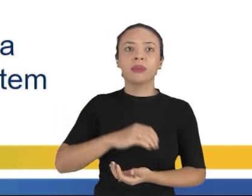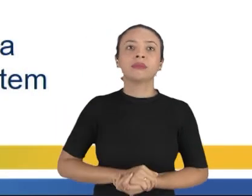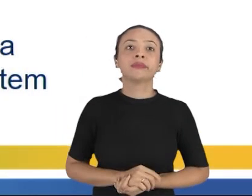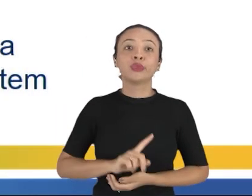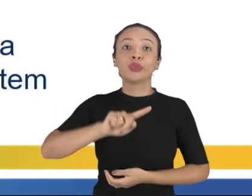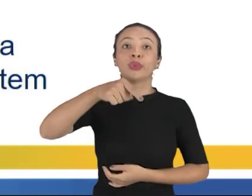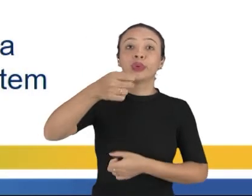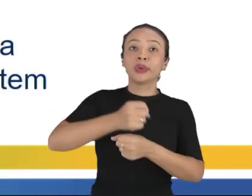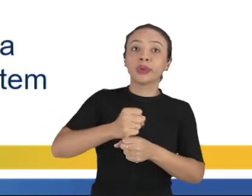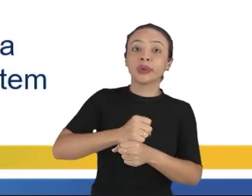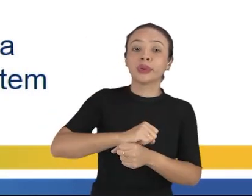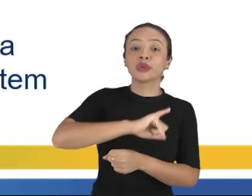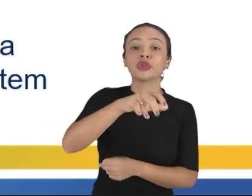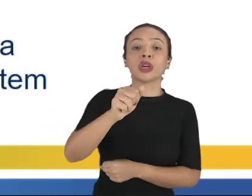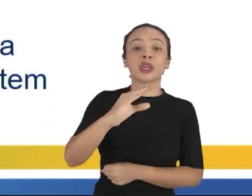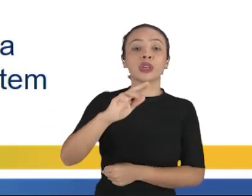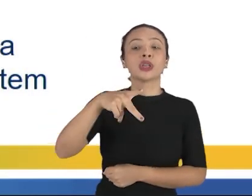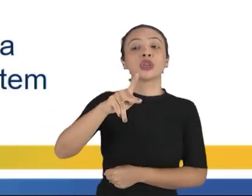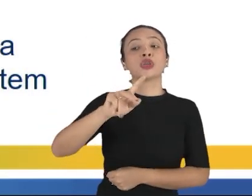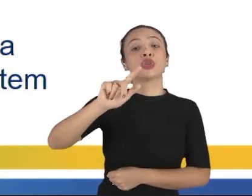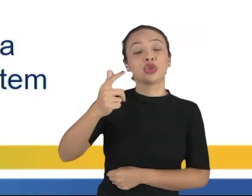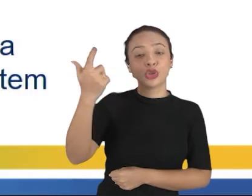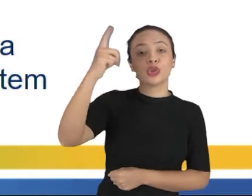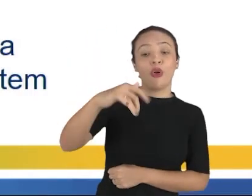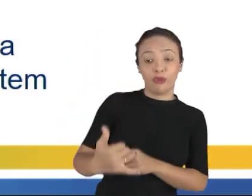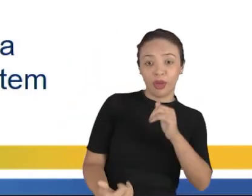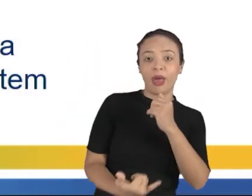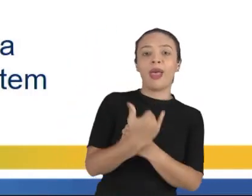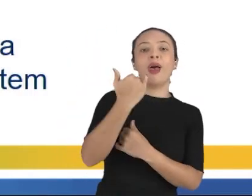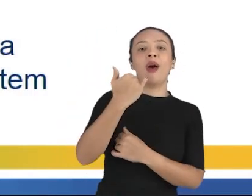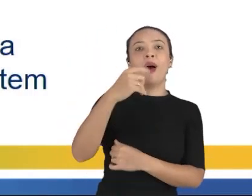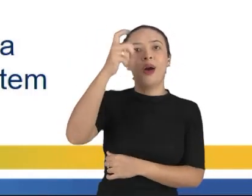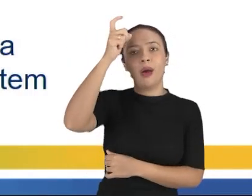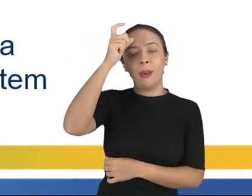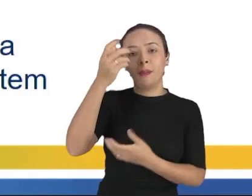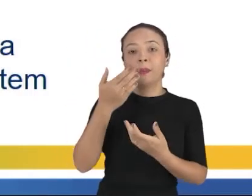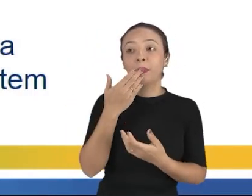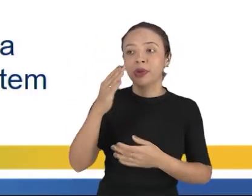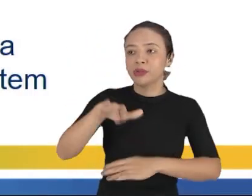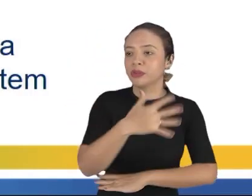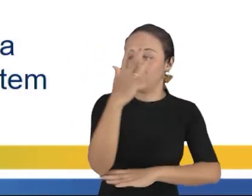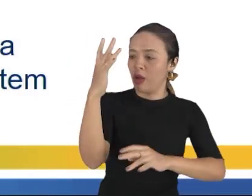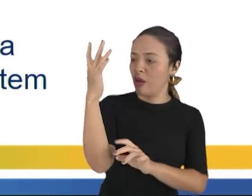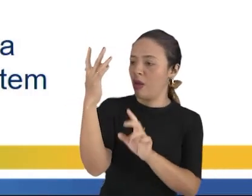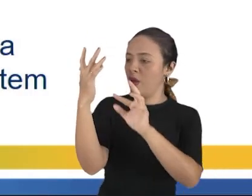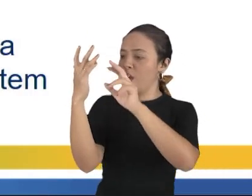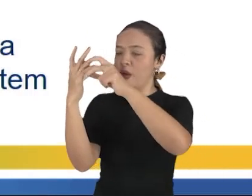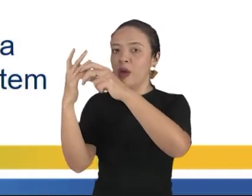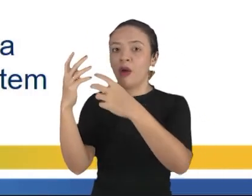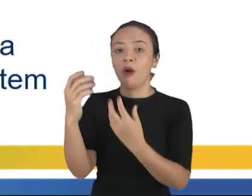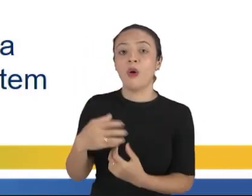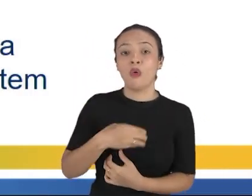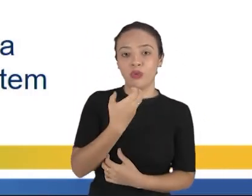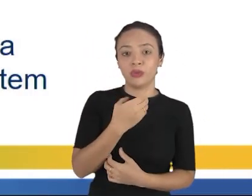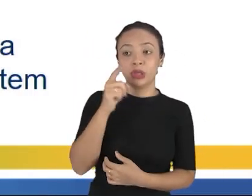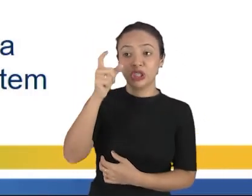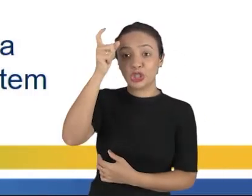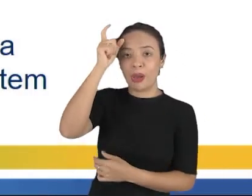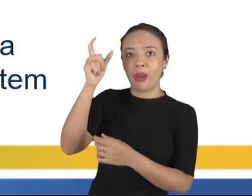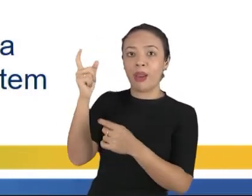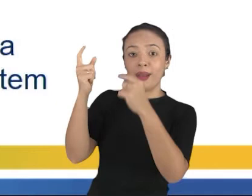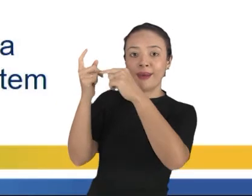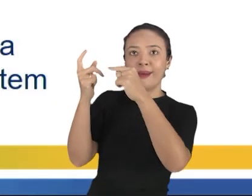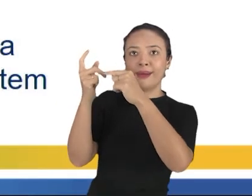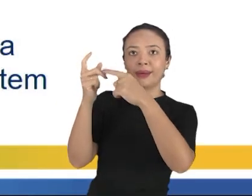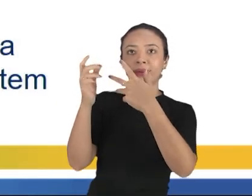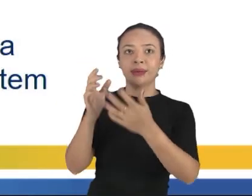Jack enganou o diabo novamente, quando pediu para que ele subisse em uma árvore para pegar algumas frutas. Com o diabo já no topo, Jack entalhou